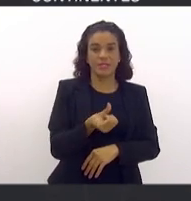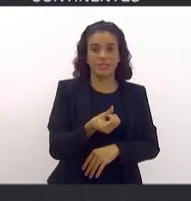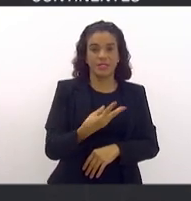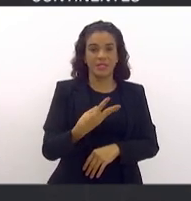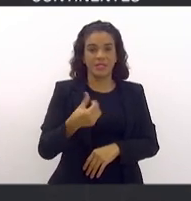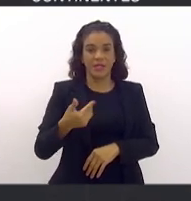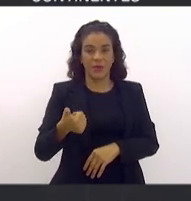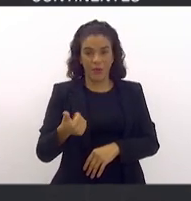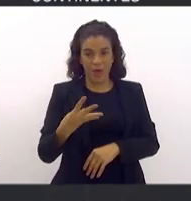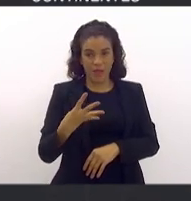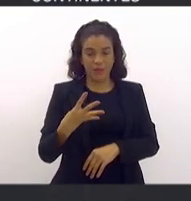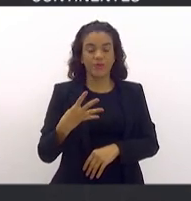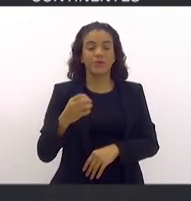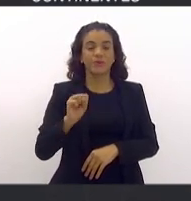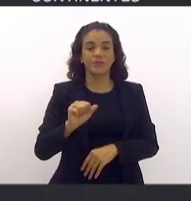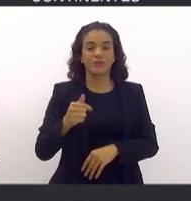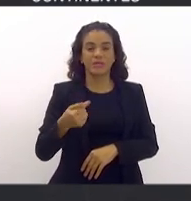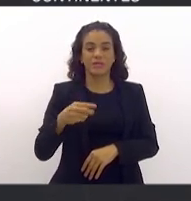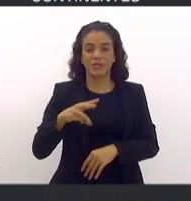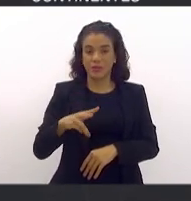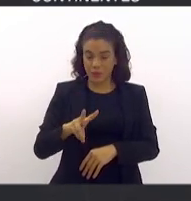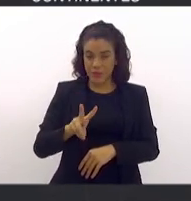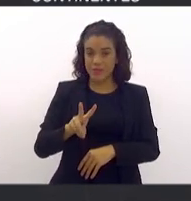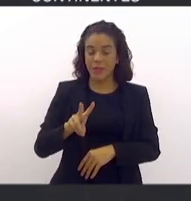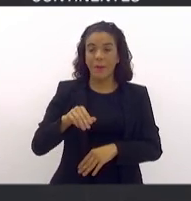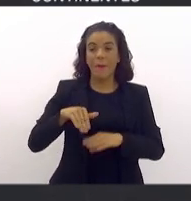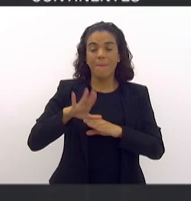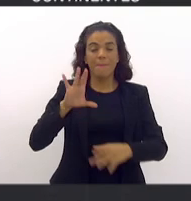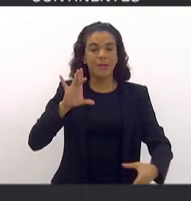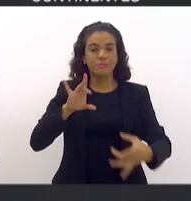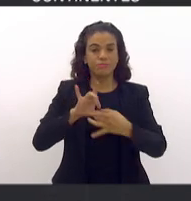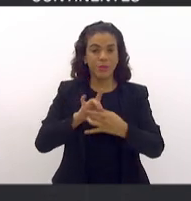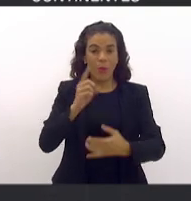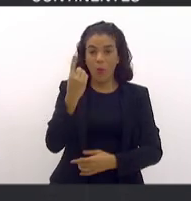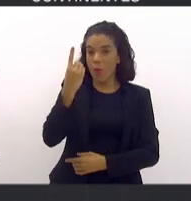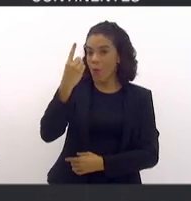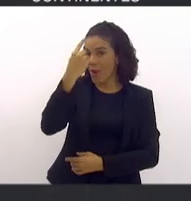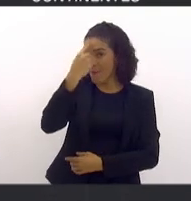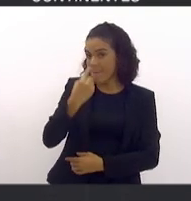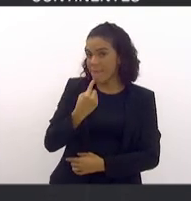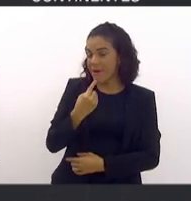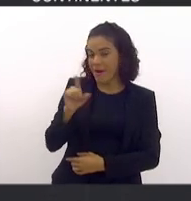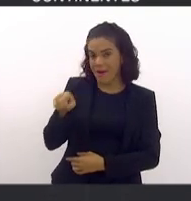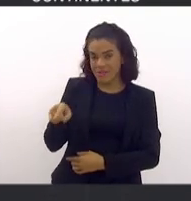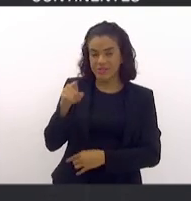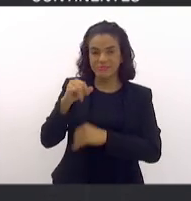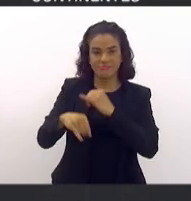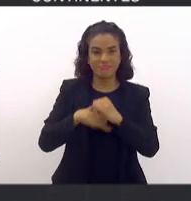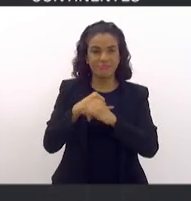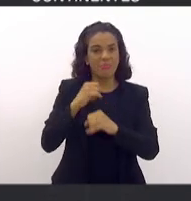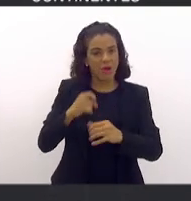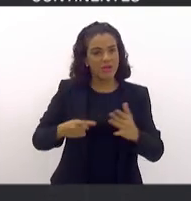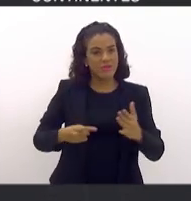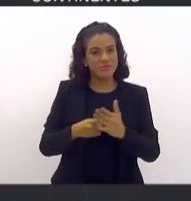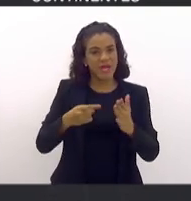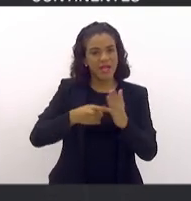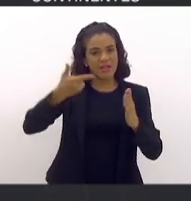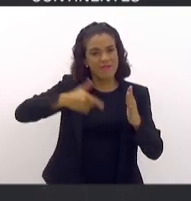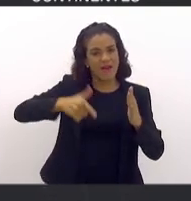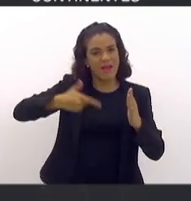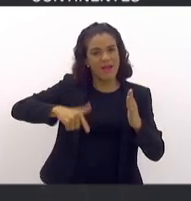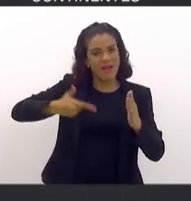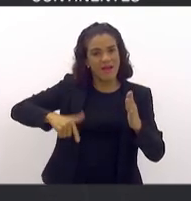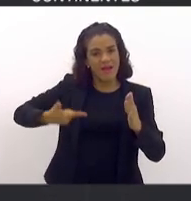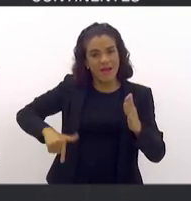elas estavam associadas a um pouco mais de 1 milhão de páginas, ou seja, uma mesma página pode ser denunciada mais de uma vez. E